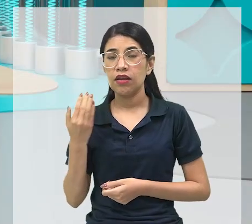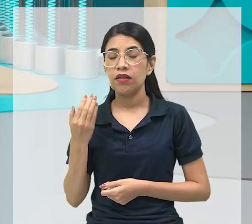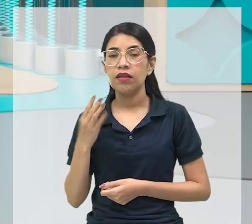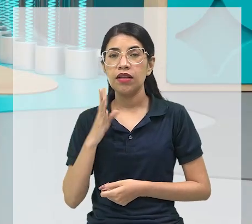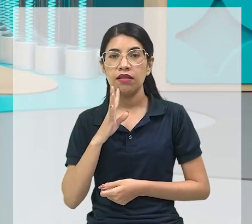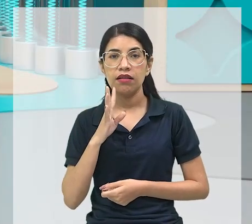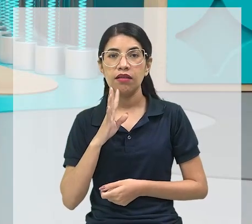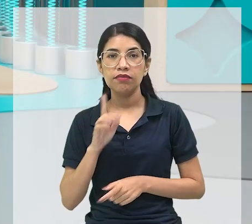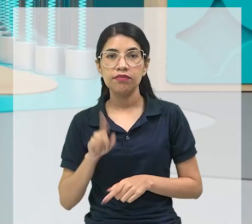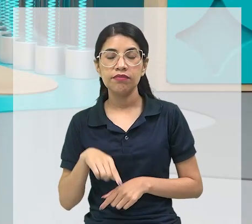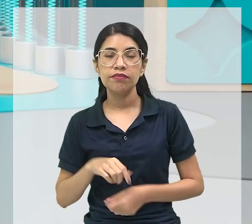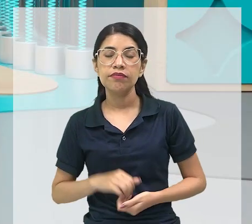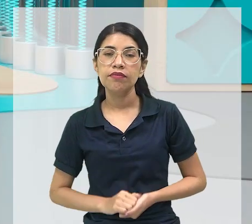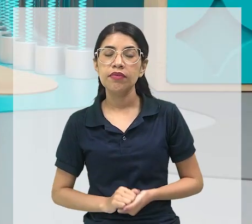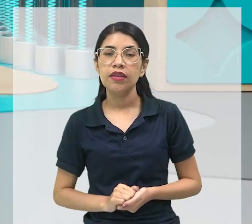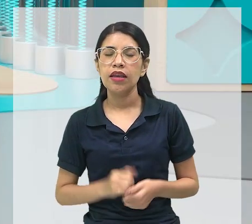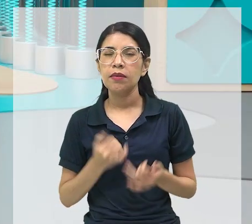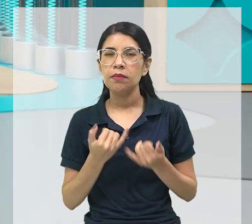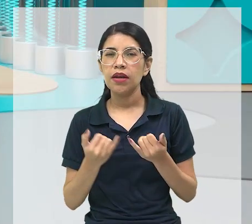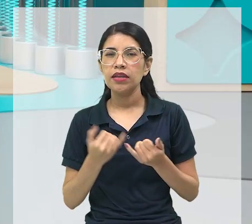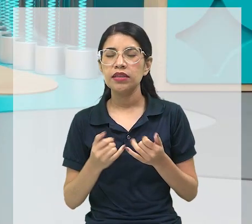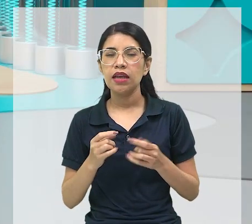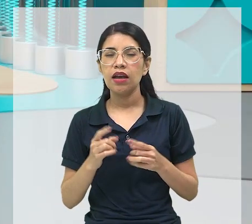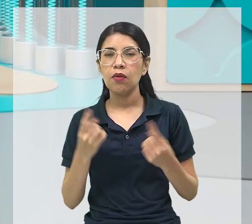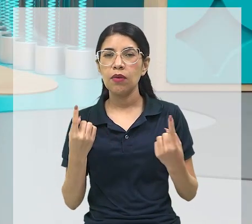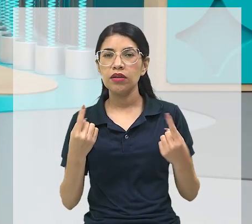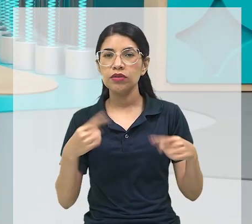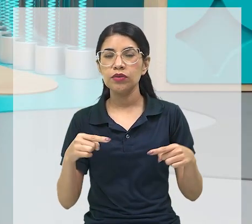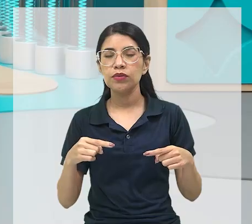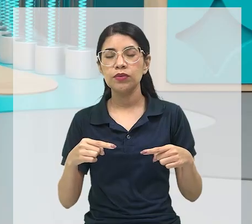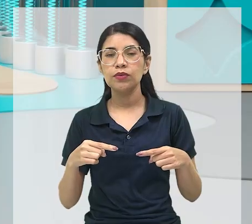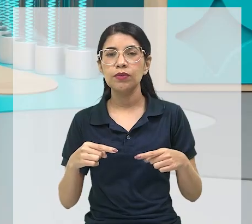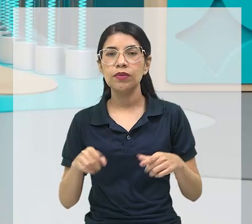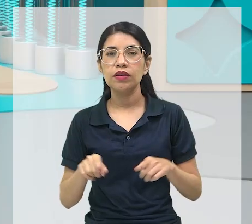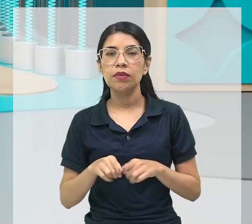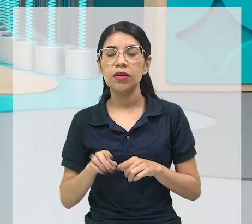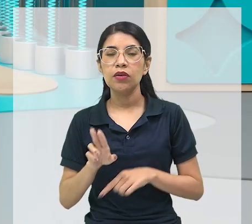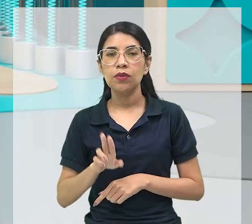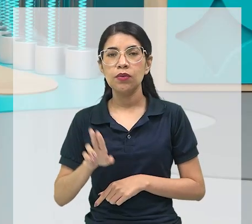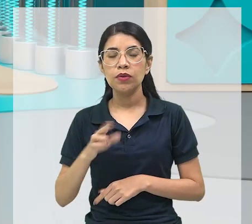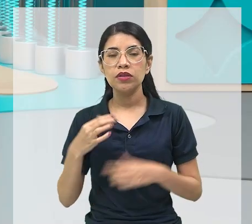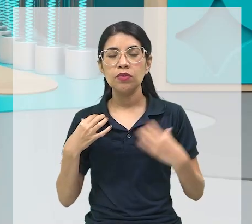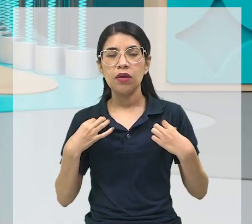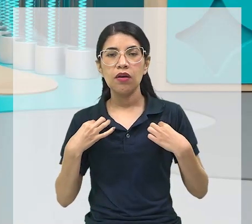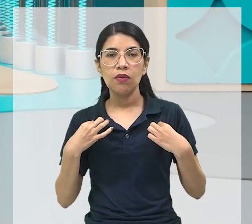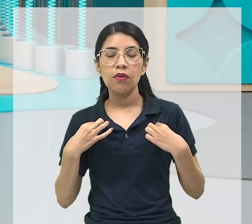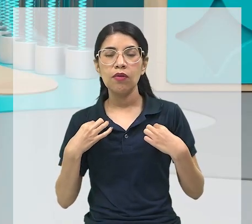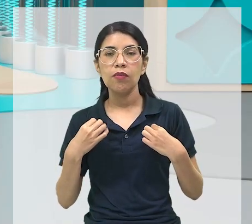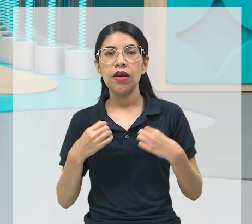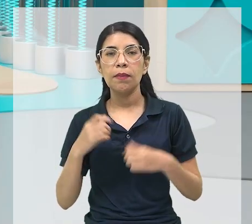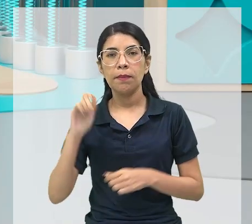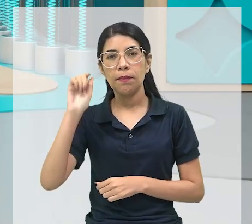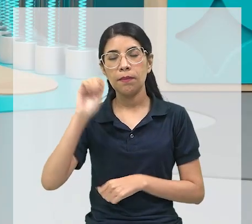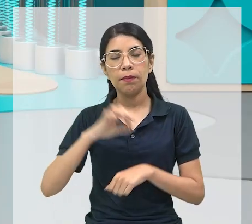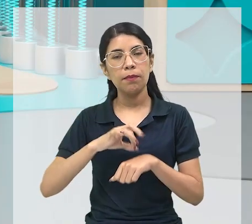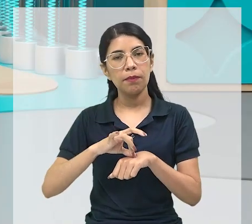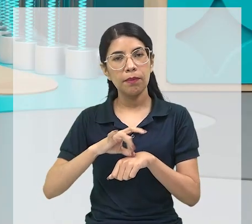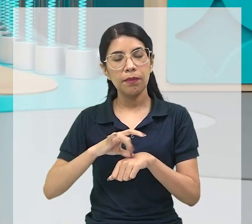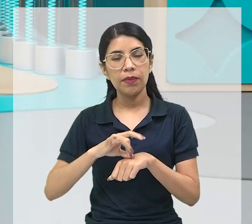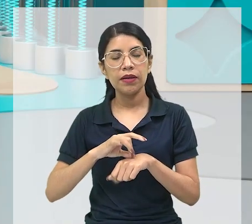que legal! É como se fosse uma batalha, tem sabre de luz, eles estão vestidos, né, com essas roupas pretas como se